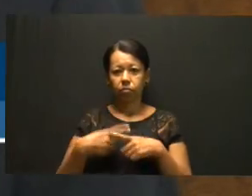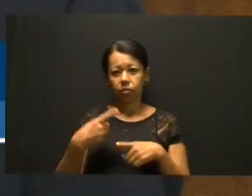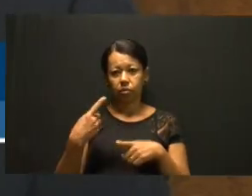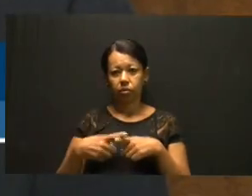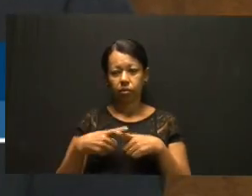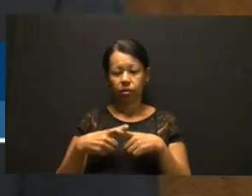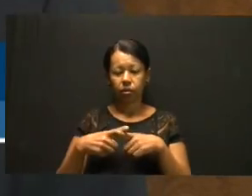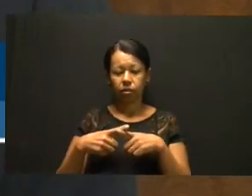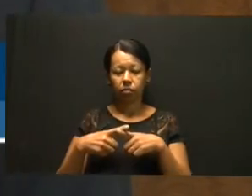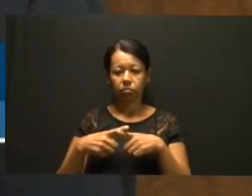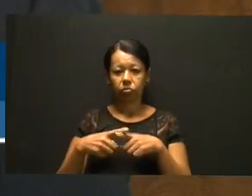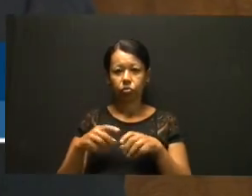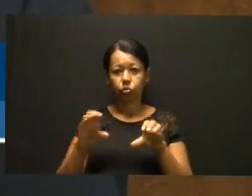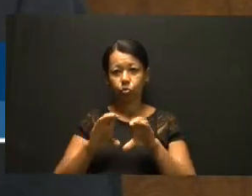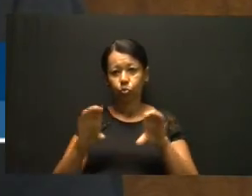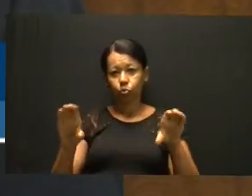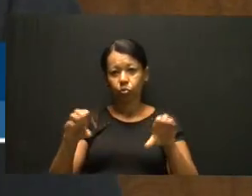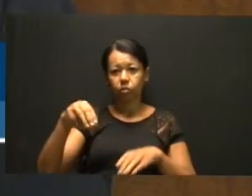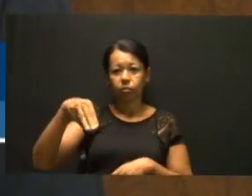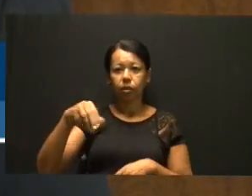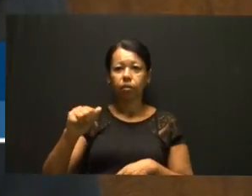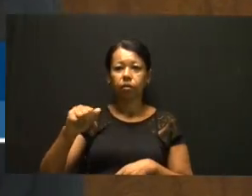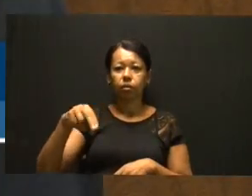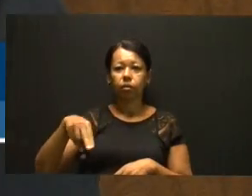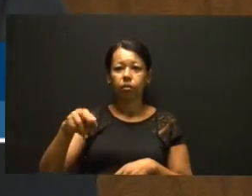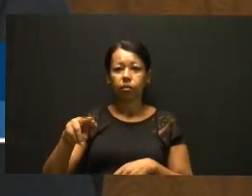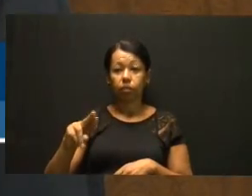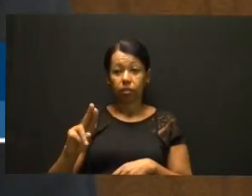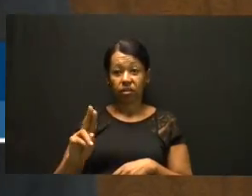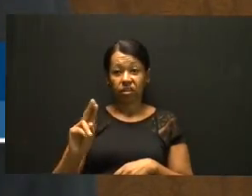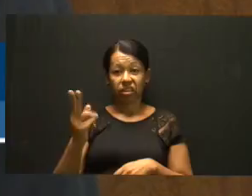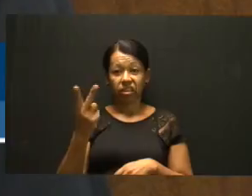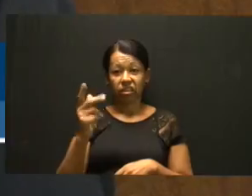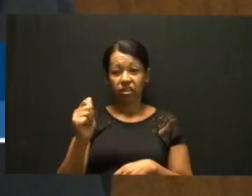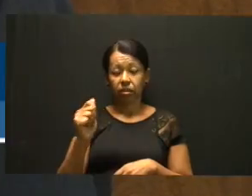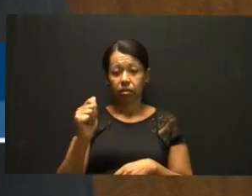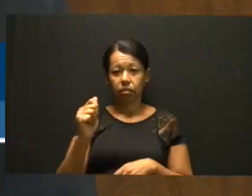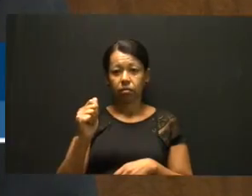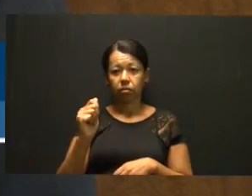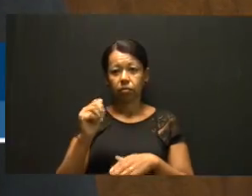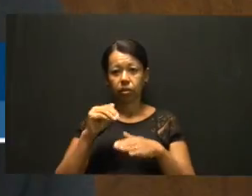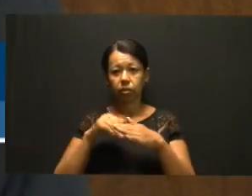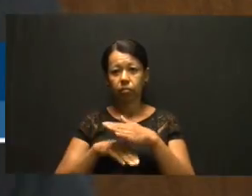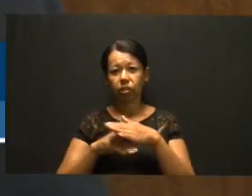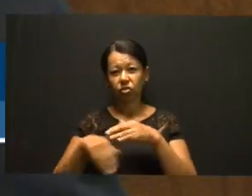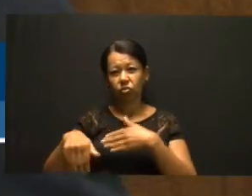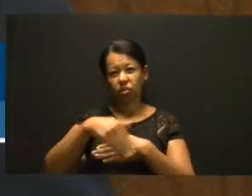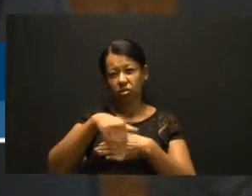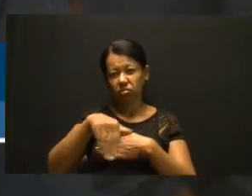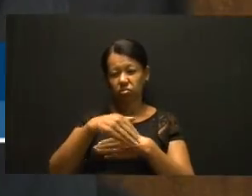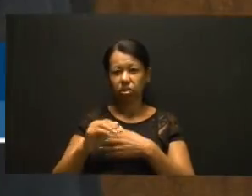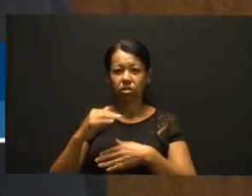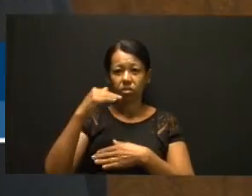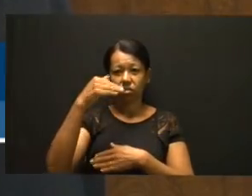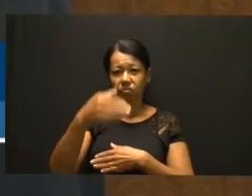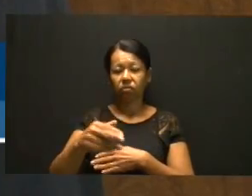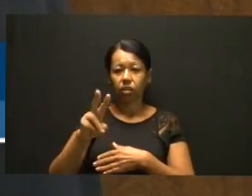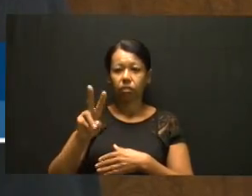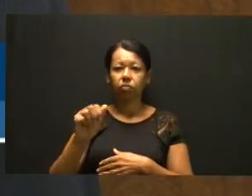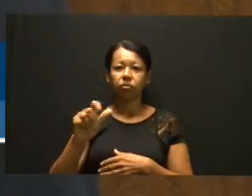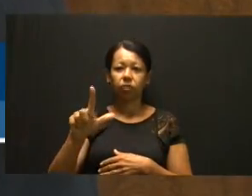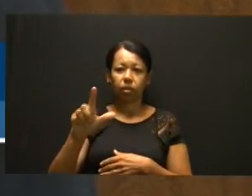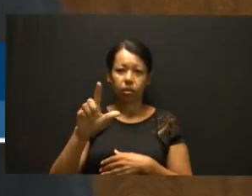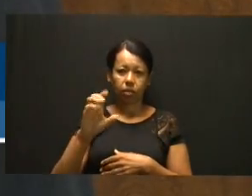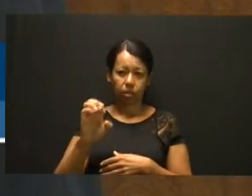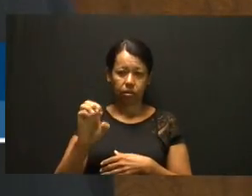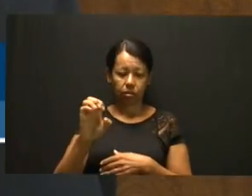do manilhamento que passa por baixo das vias que passam em frente o Vale Verde.